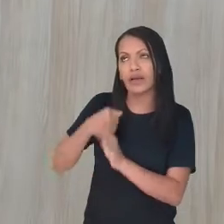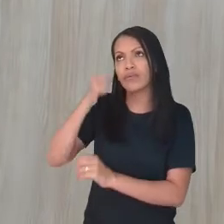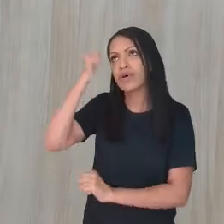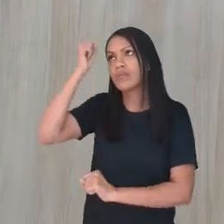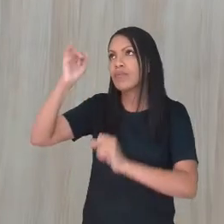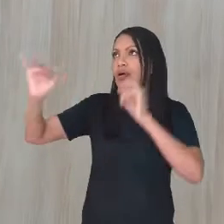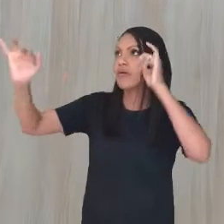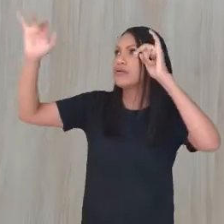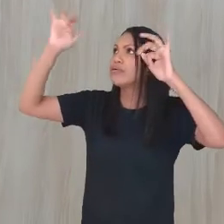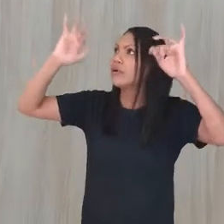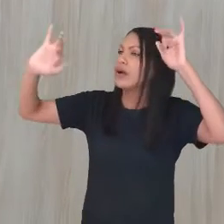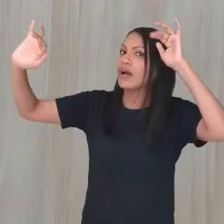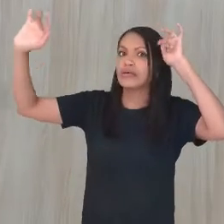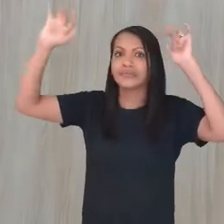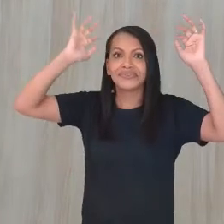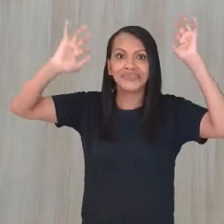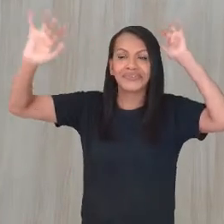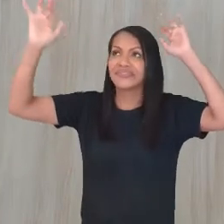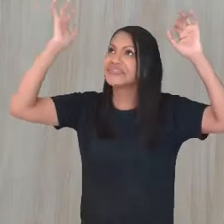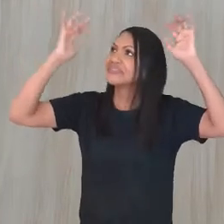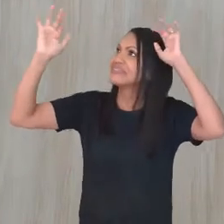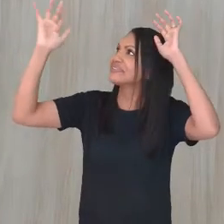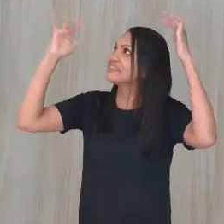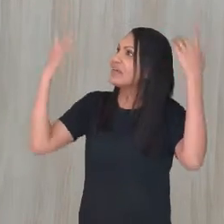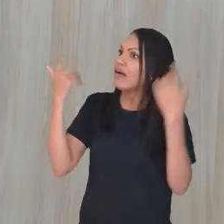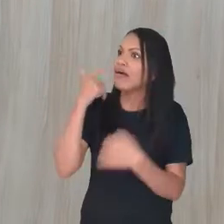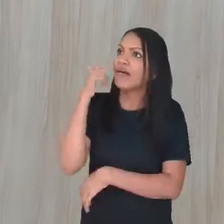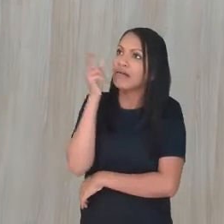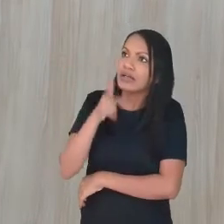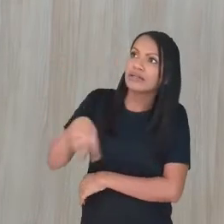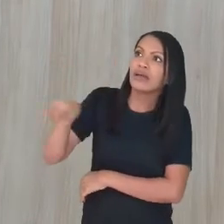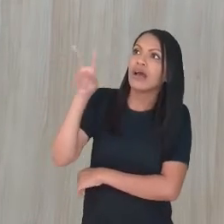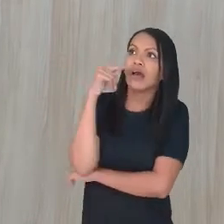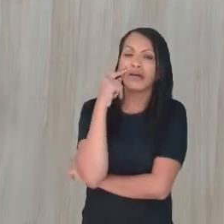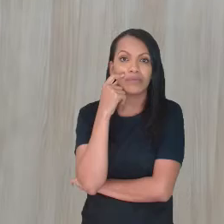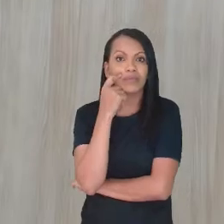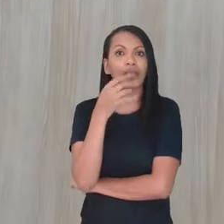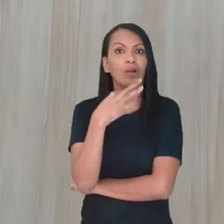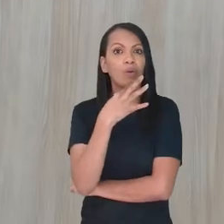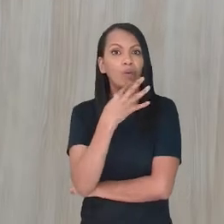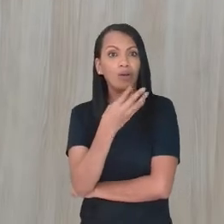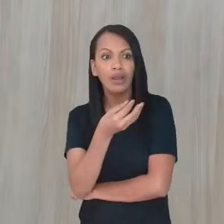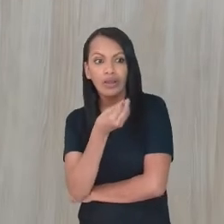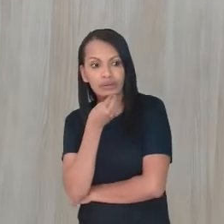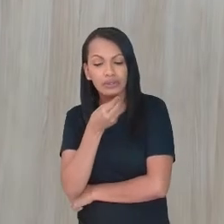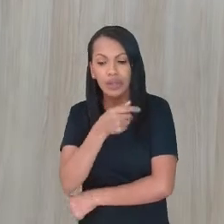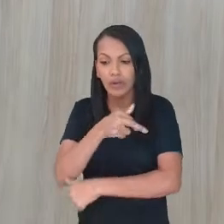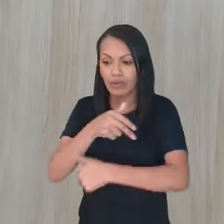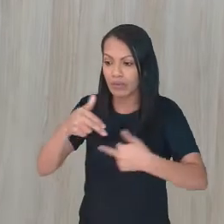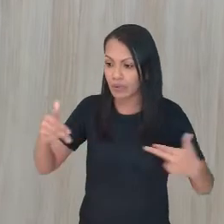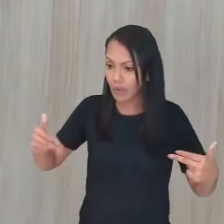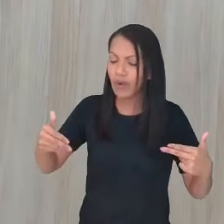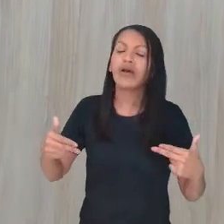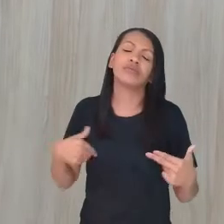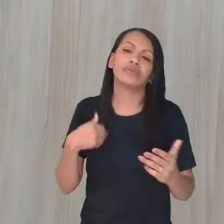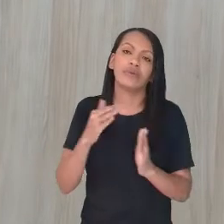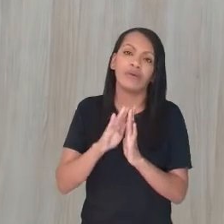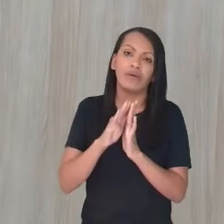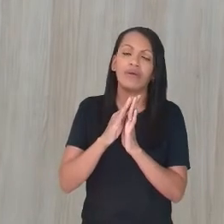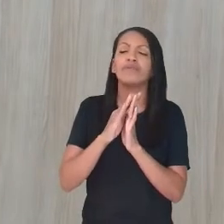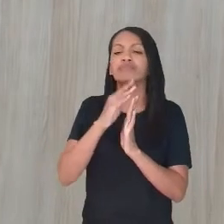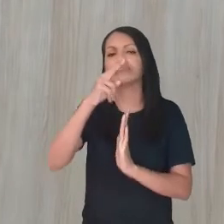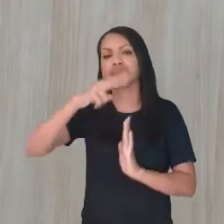é viagem, a gente viaja por vários lugares, a gente vai conhecendo novos mundos a partir da leitura, né,